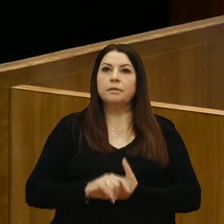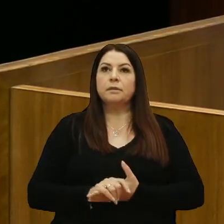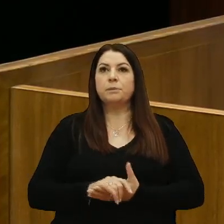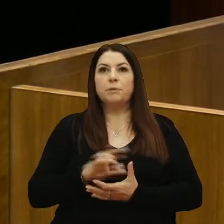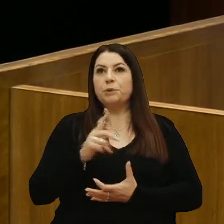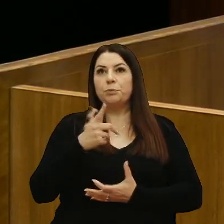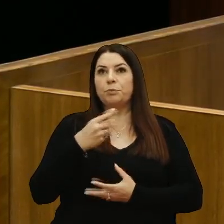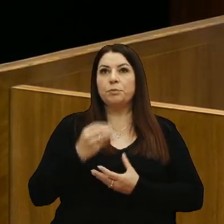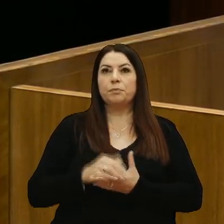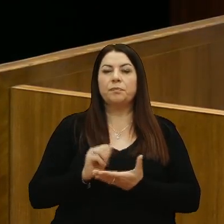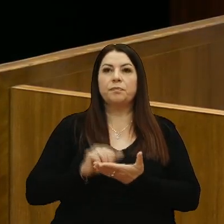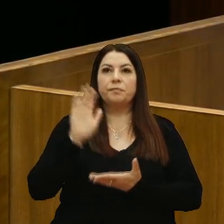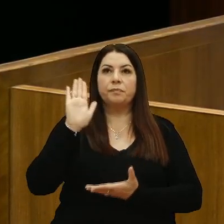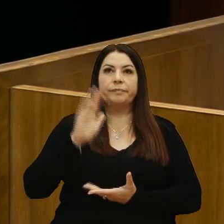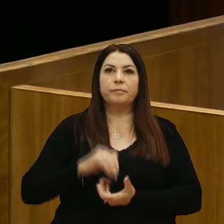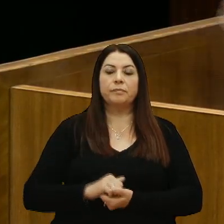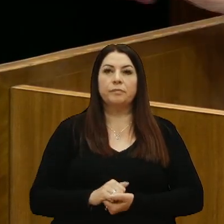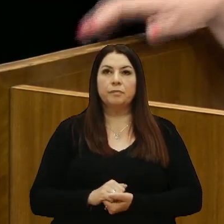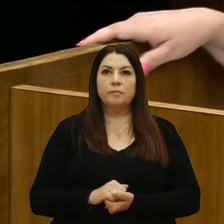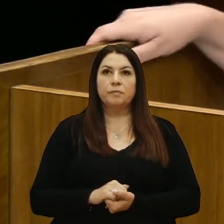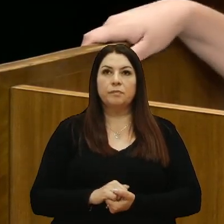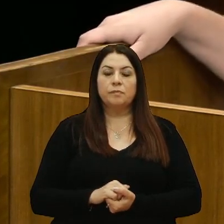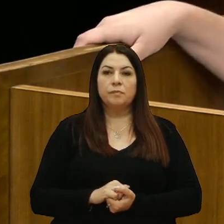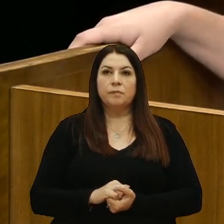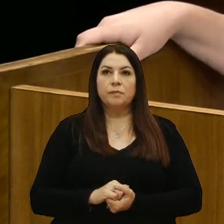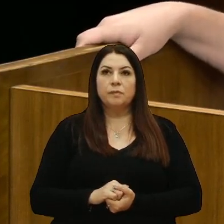não tenho como questão de ordem, presidente.